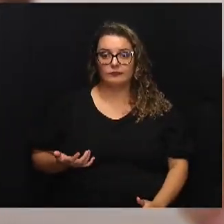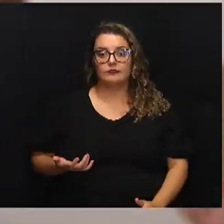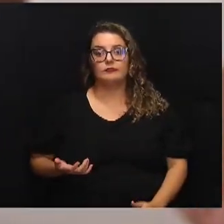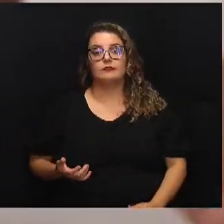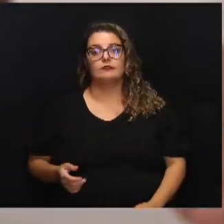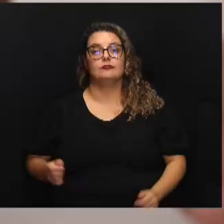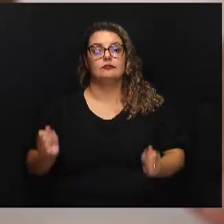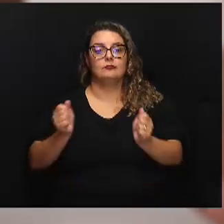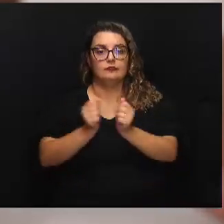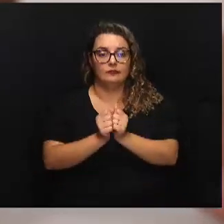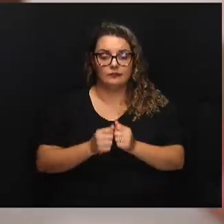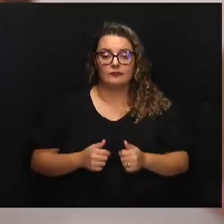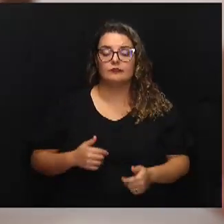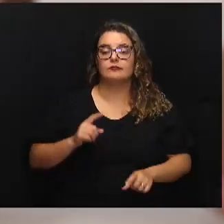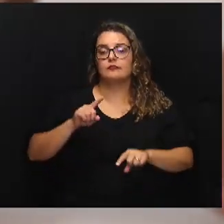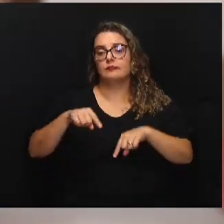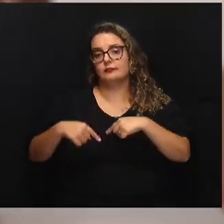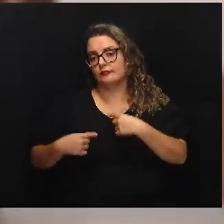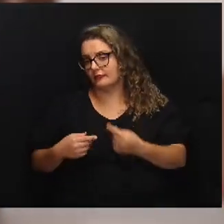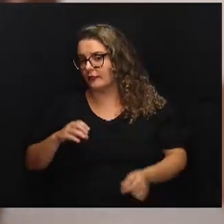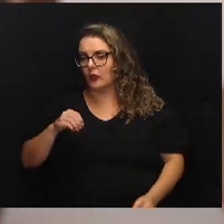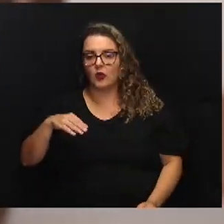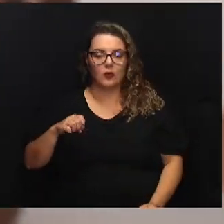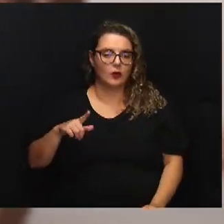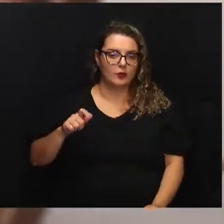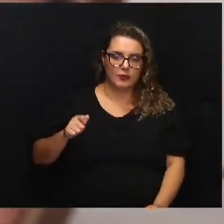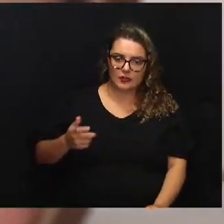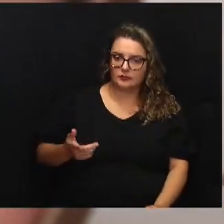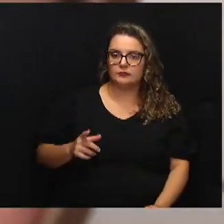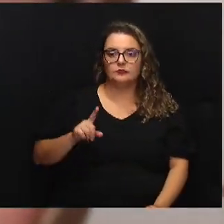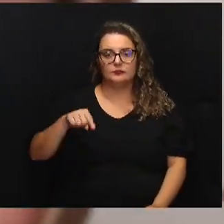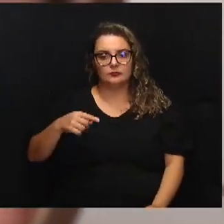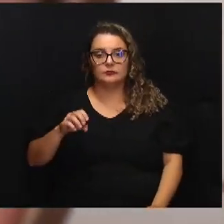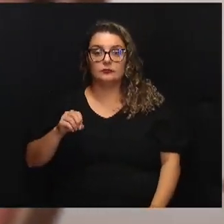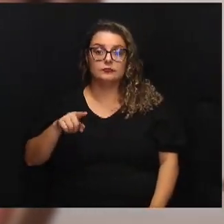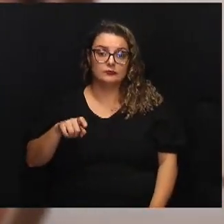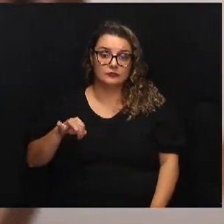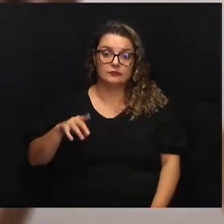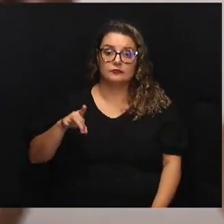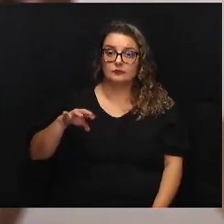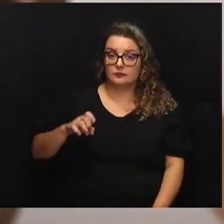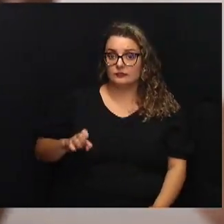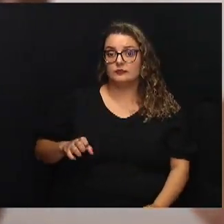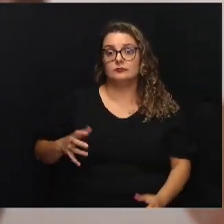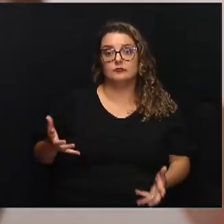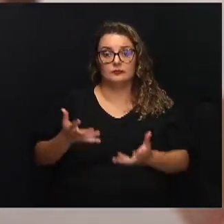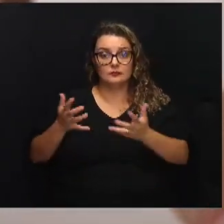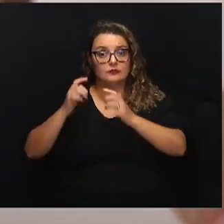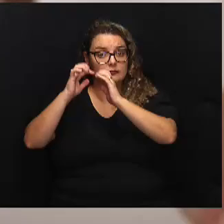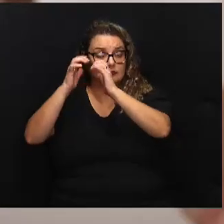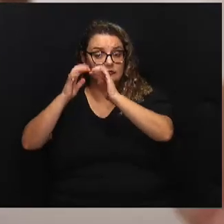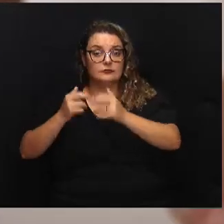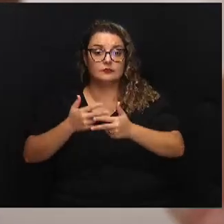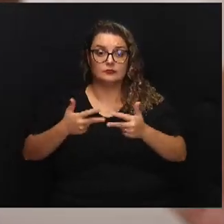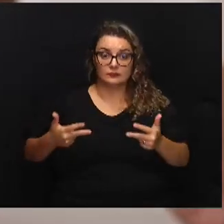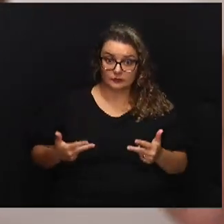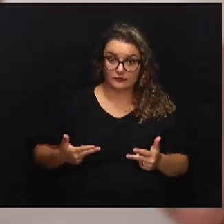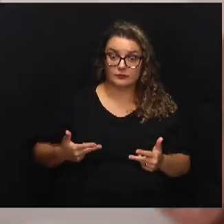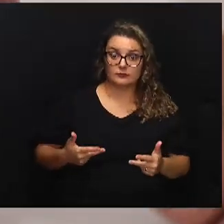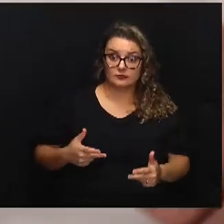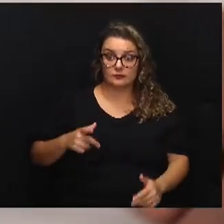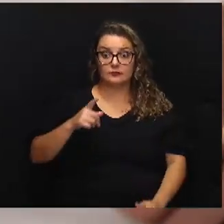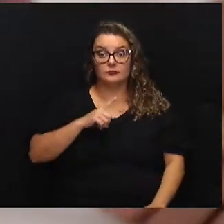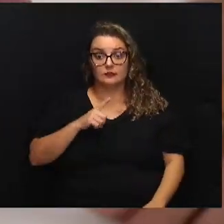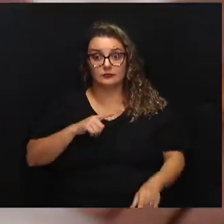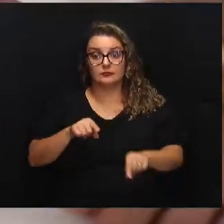ajudar muito, né? Ômegas, né? Antioxidantes, ajudam muito na questão do cérebro. E uma coisa que a gente acaba tendo que entrar muito é